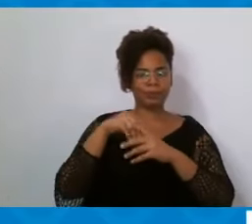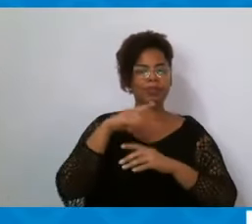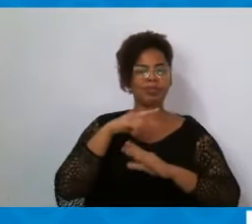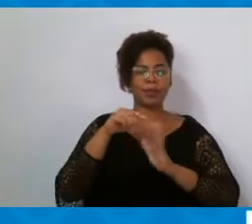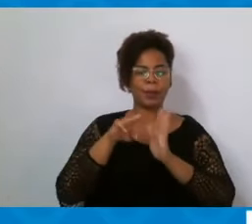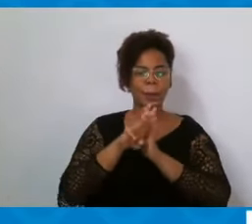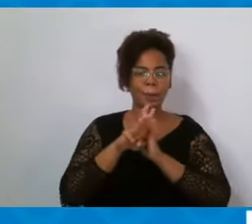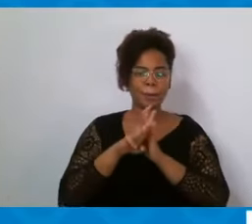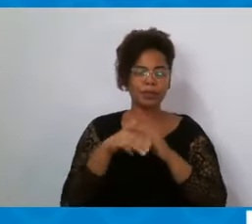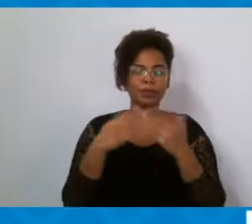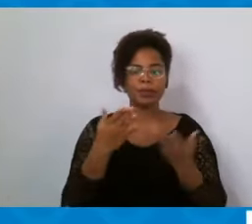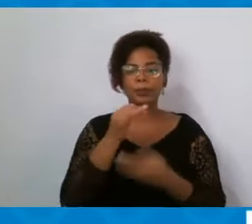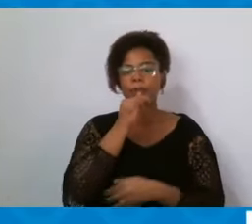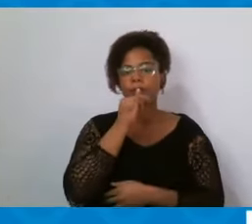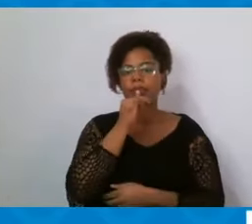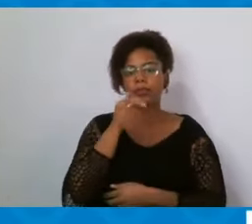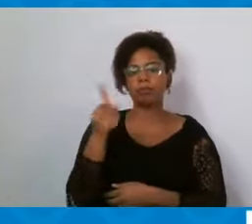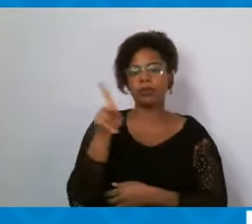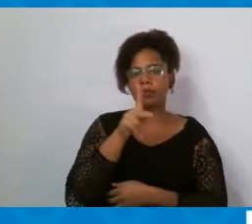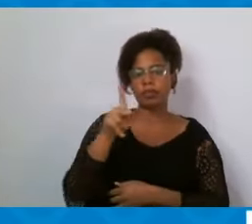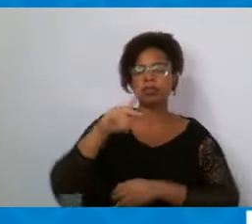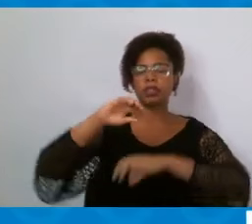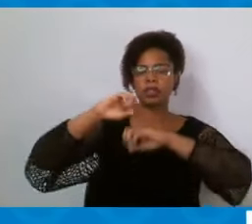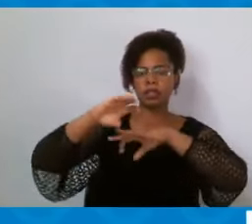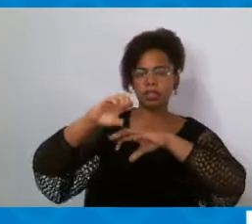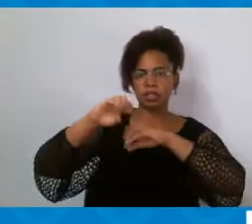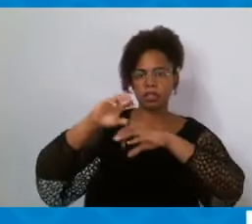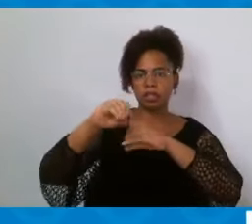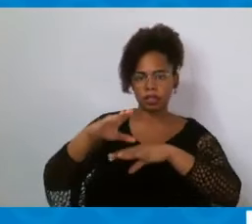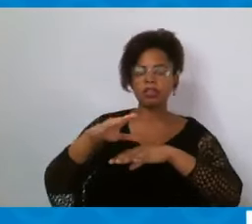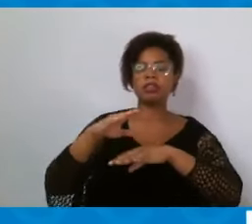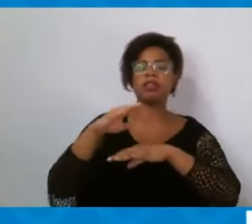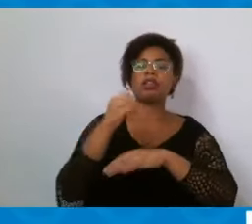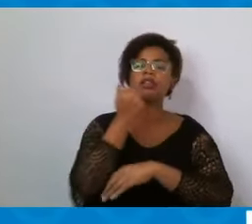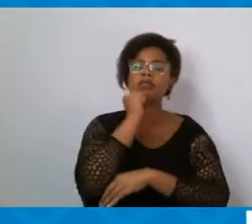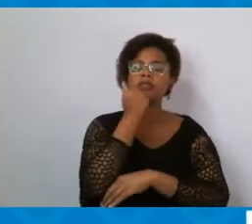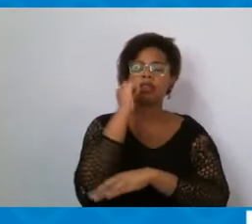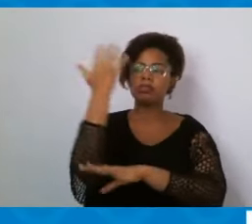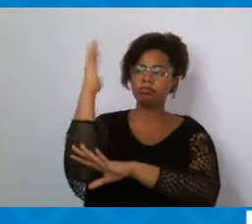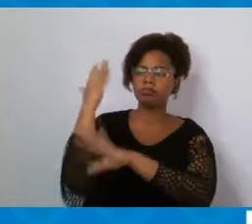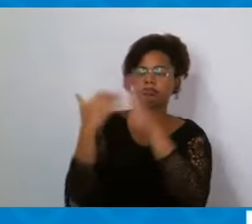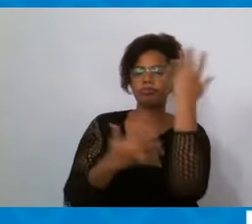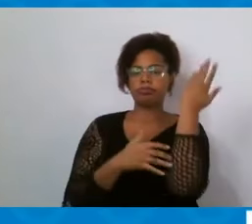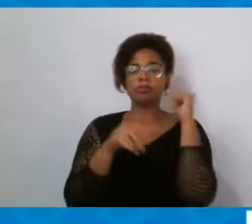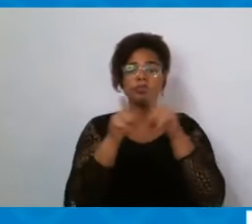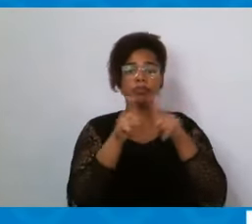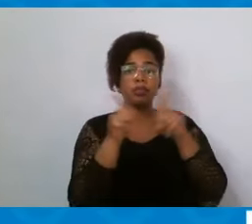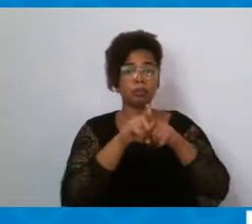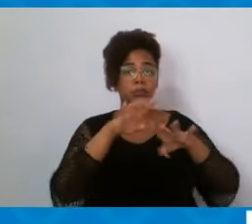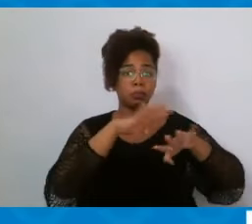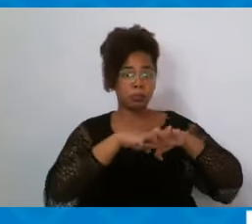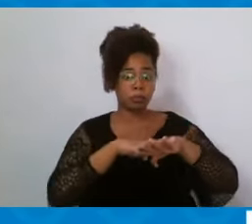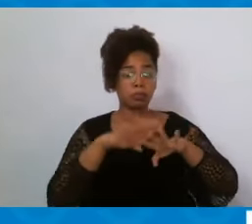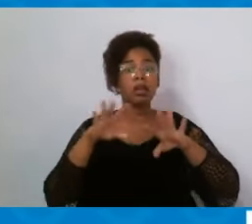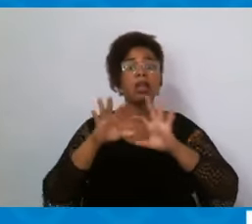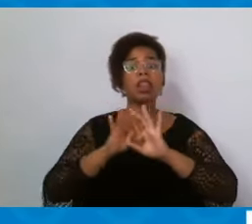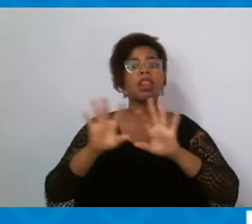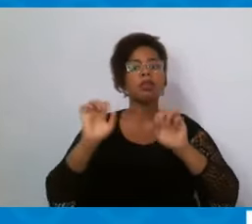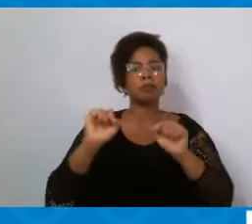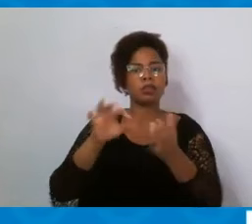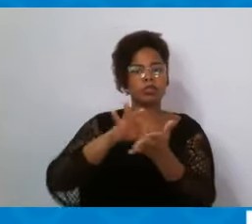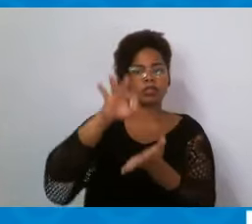ciências da natureza e matemática podem inscrever seus projetos formando as equipes de até 5